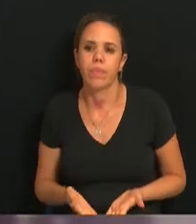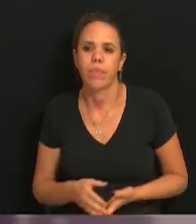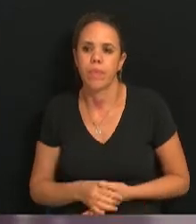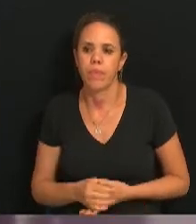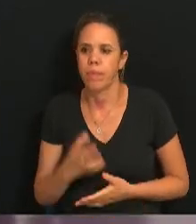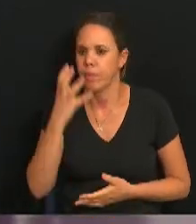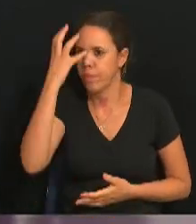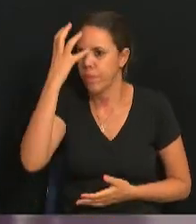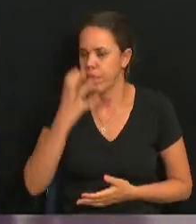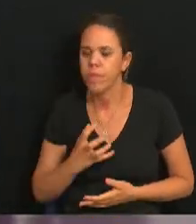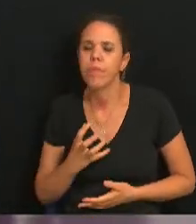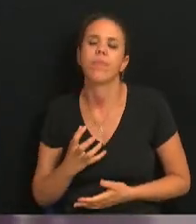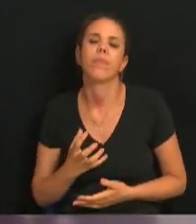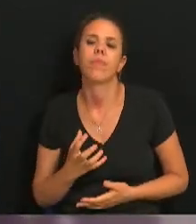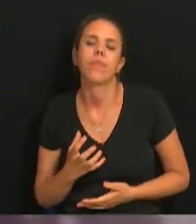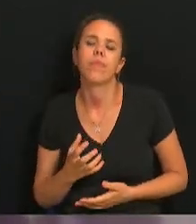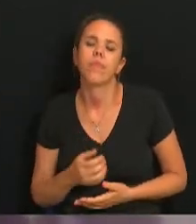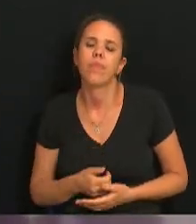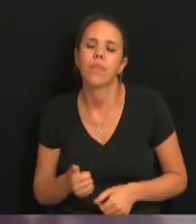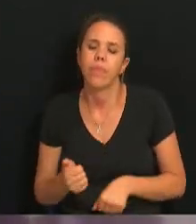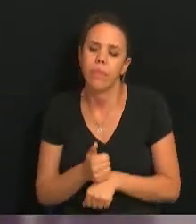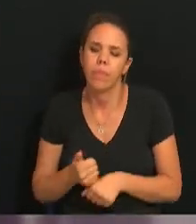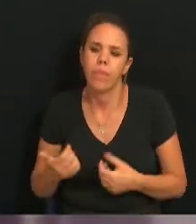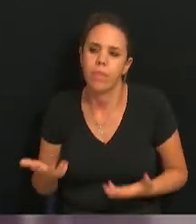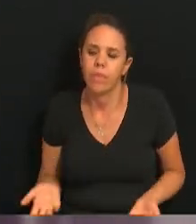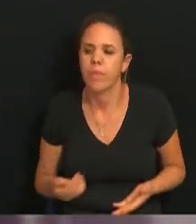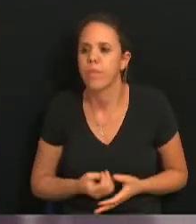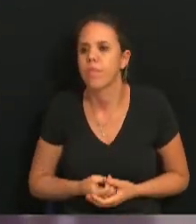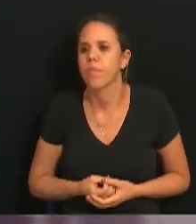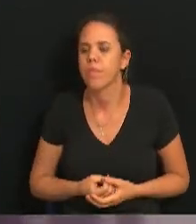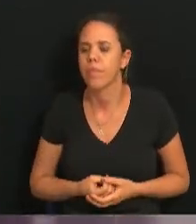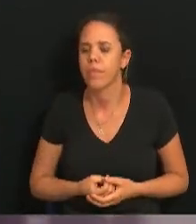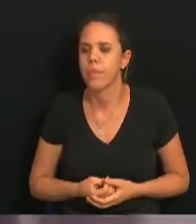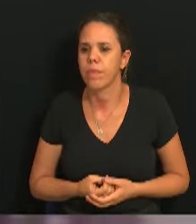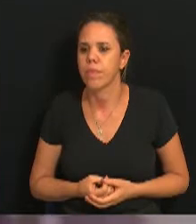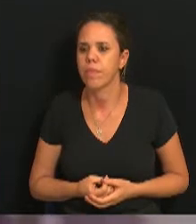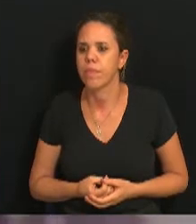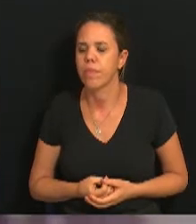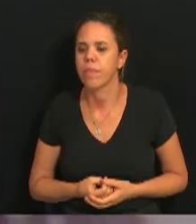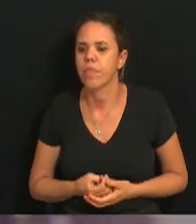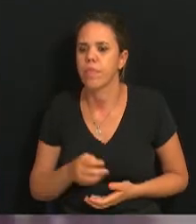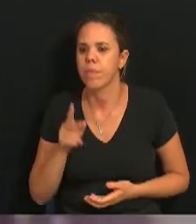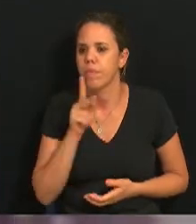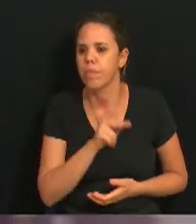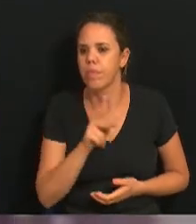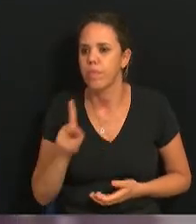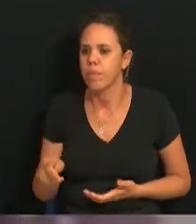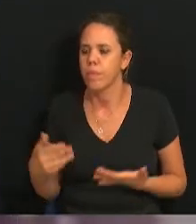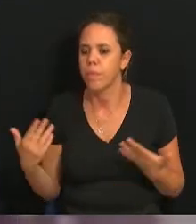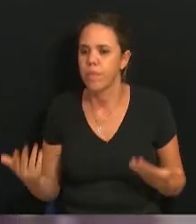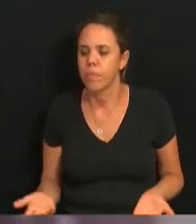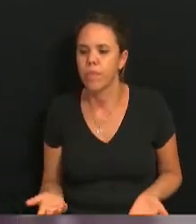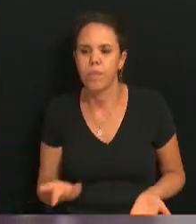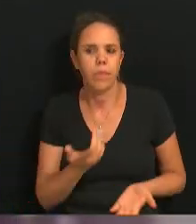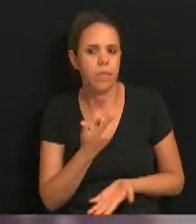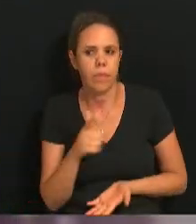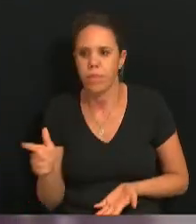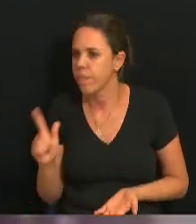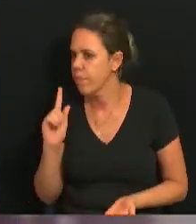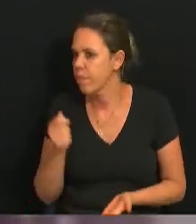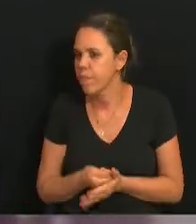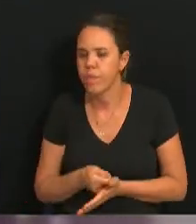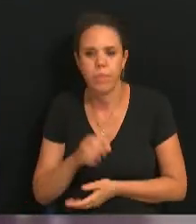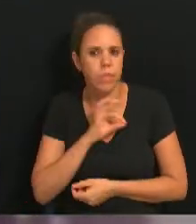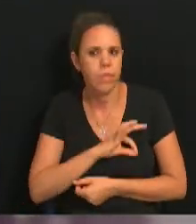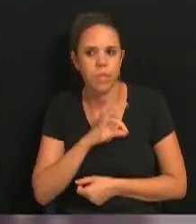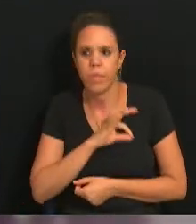que precariza muito o trabalho. A gente, enquanto professora adjuntos, não tem a garantia do salário,